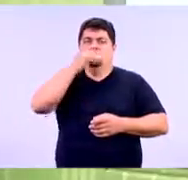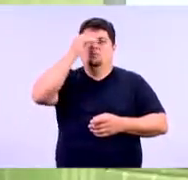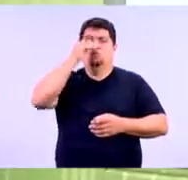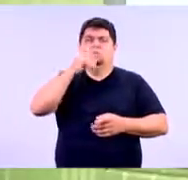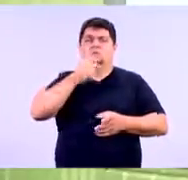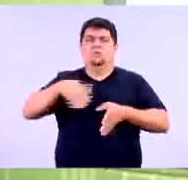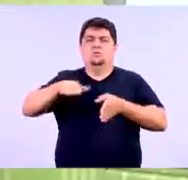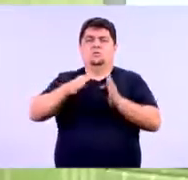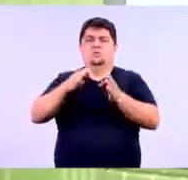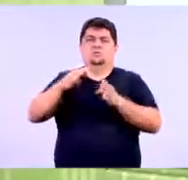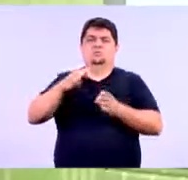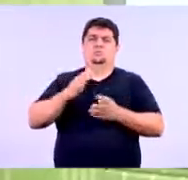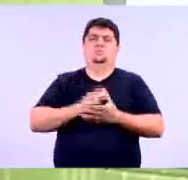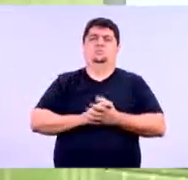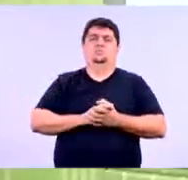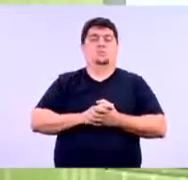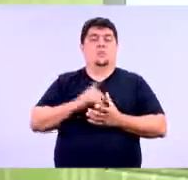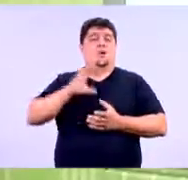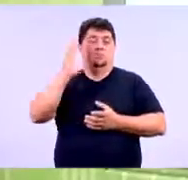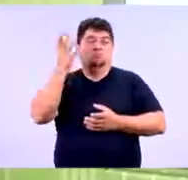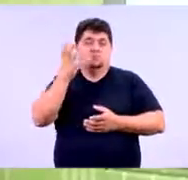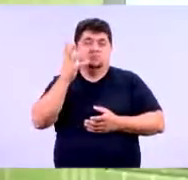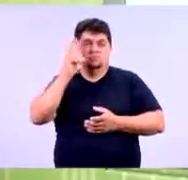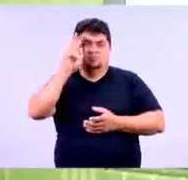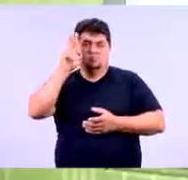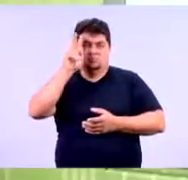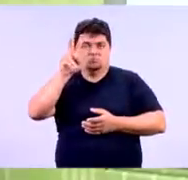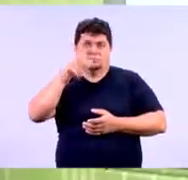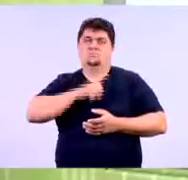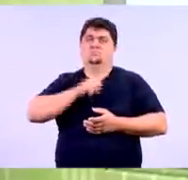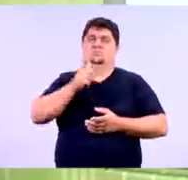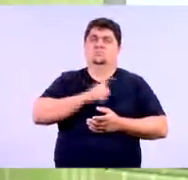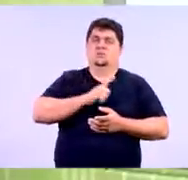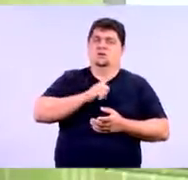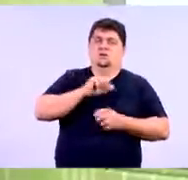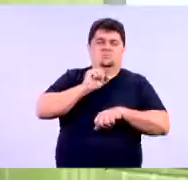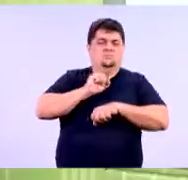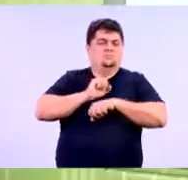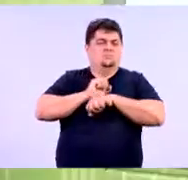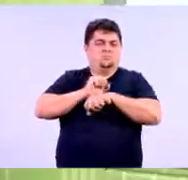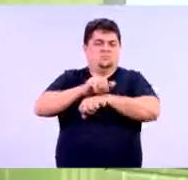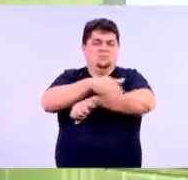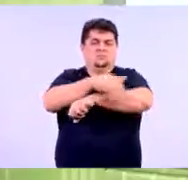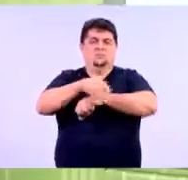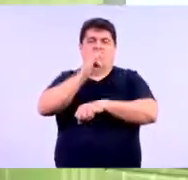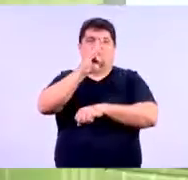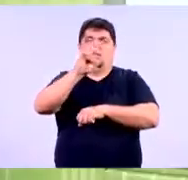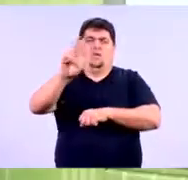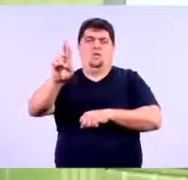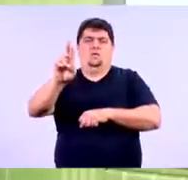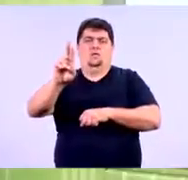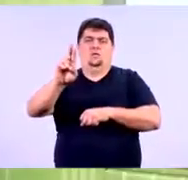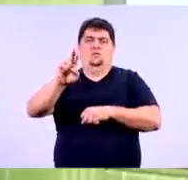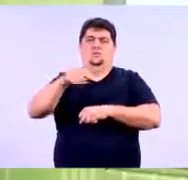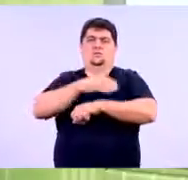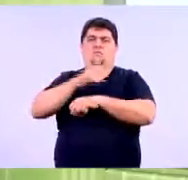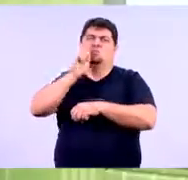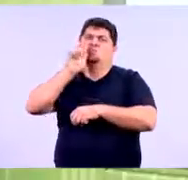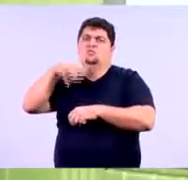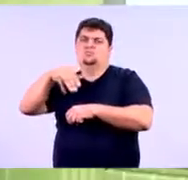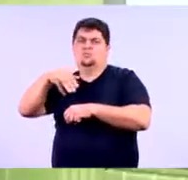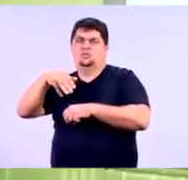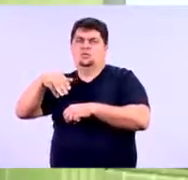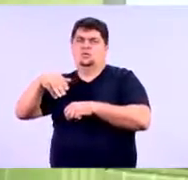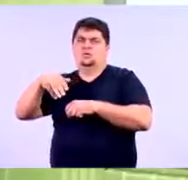Madeira. Foi a cheia do Madeira que paralisou a BR-364, sentido a Guajará